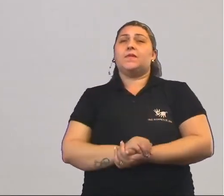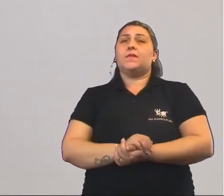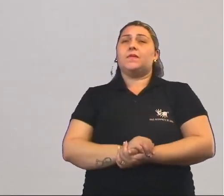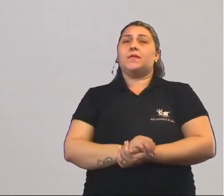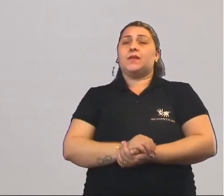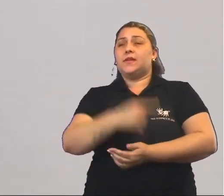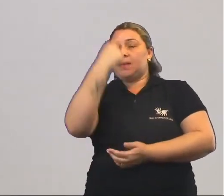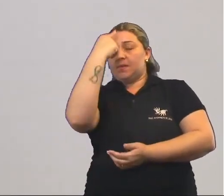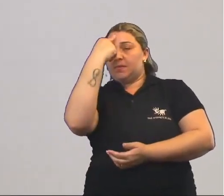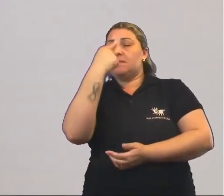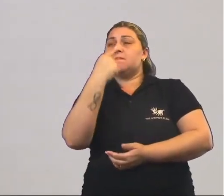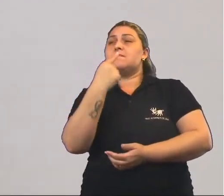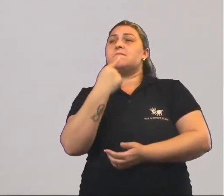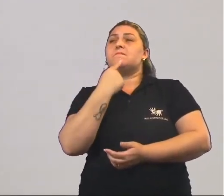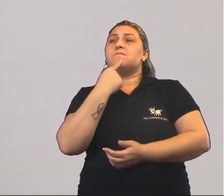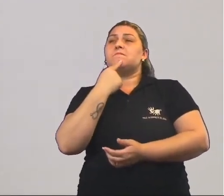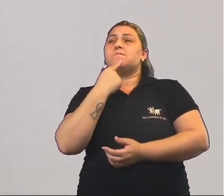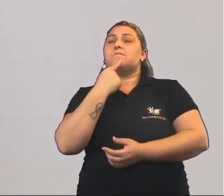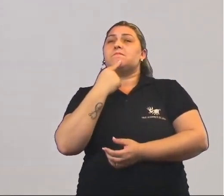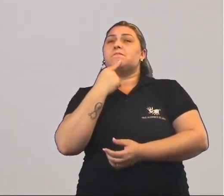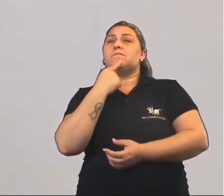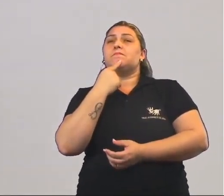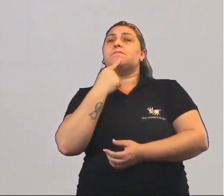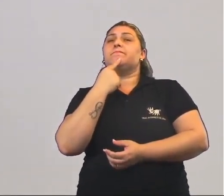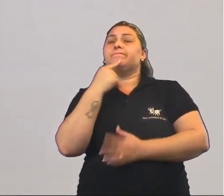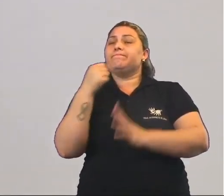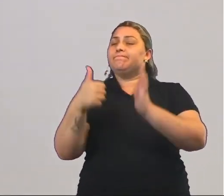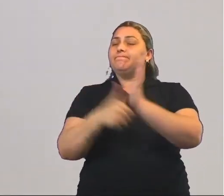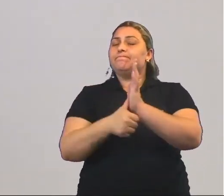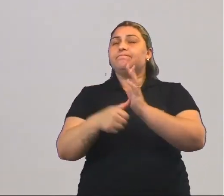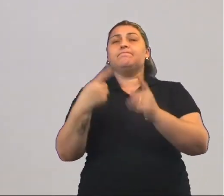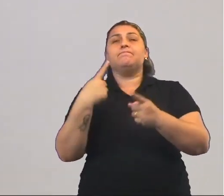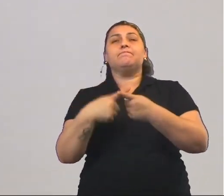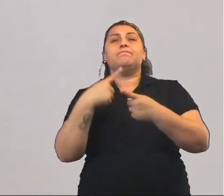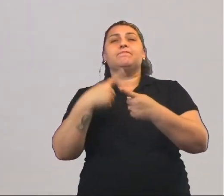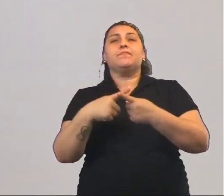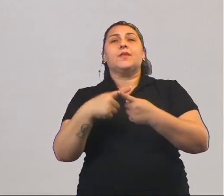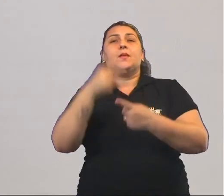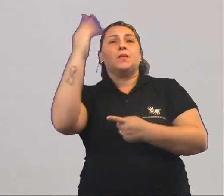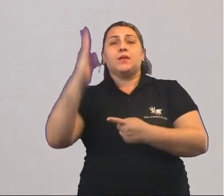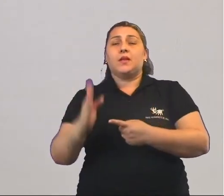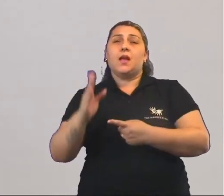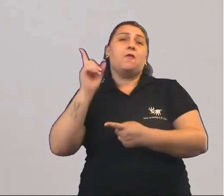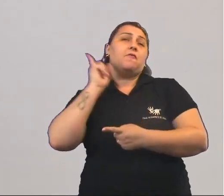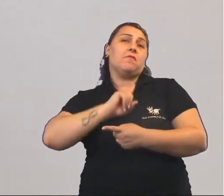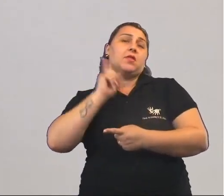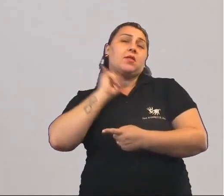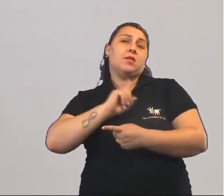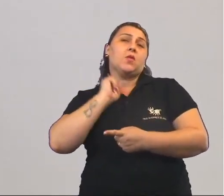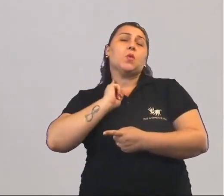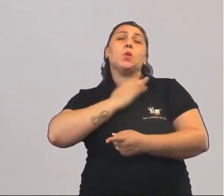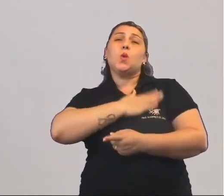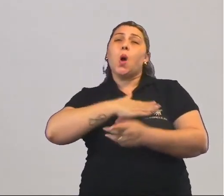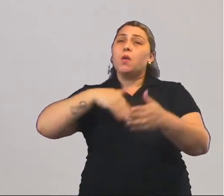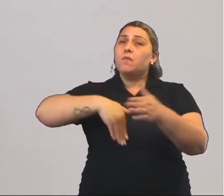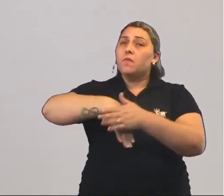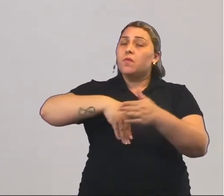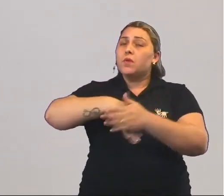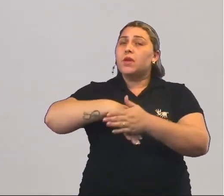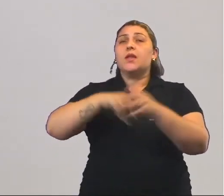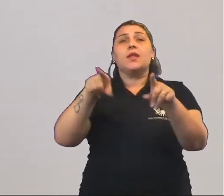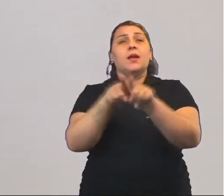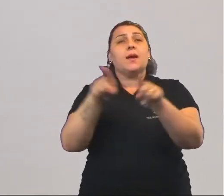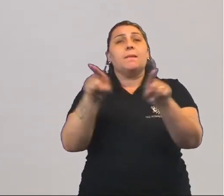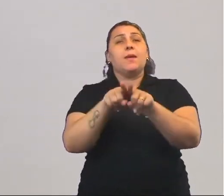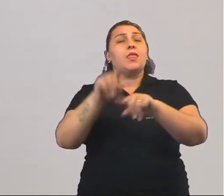nossa imagem, né, essa formação da nossa identidade. Porque nem todo brasileiro é flamenguista, nem todo brasileiro gosta de futebol, nem